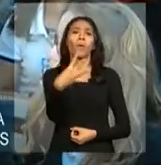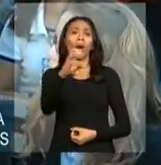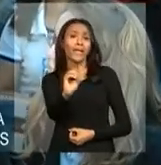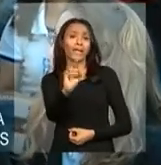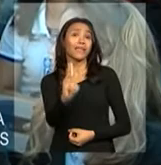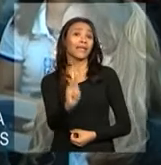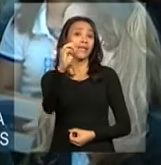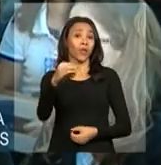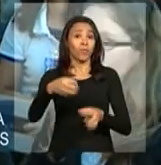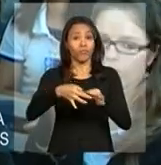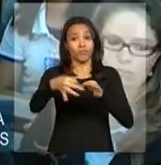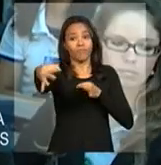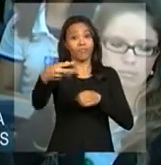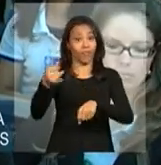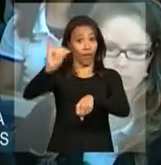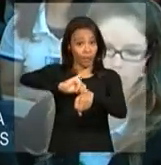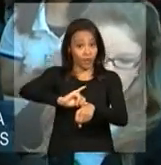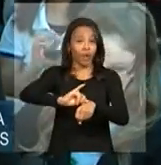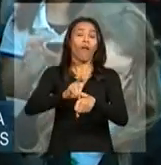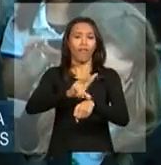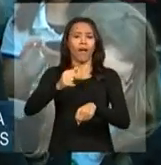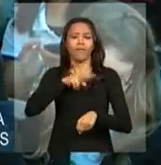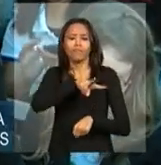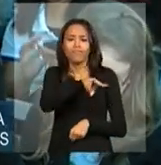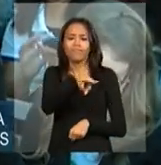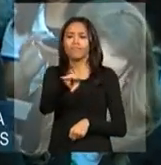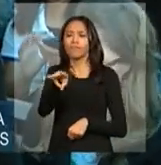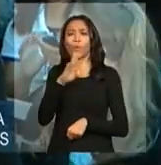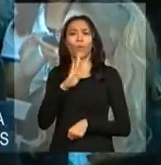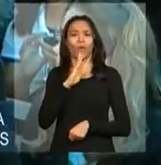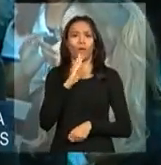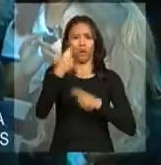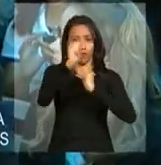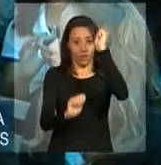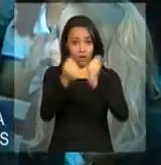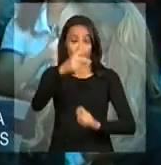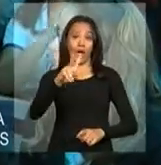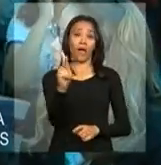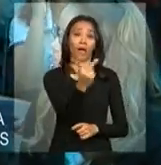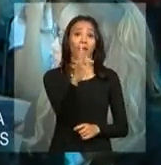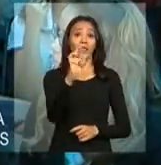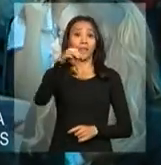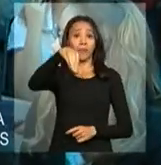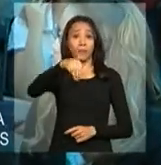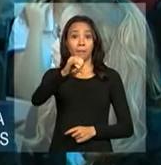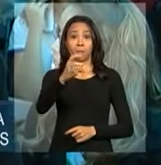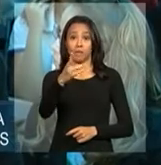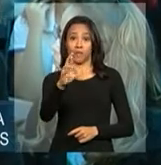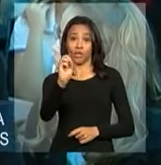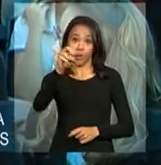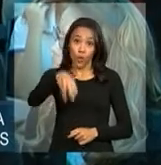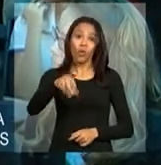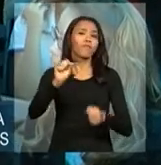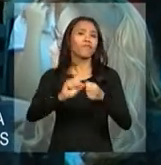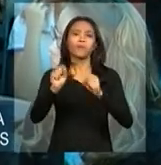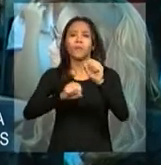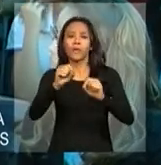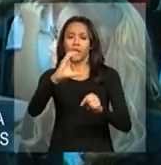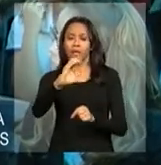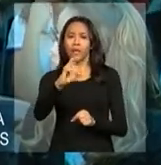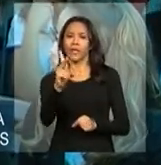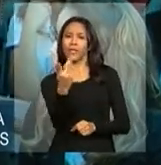da capital gaúcha. A presidenta vai conhecer as instalações da empresa HT Micron, uma empresa que fabrica chips